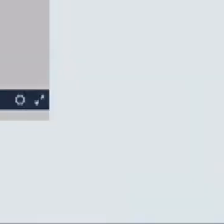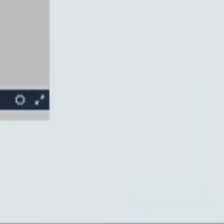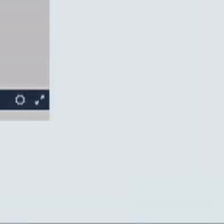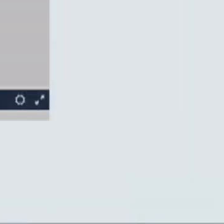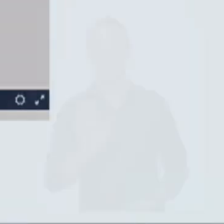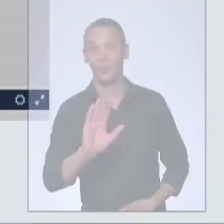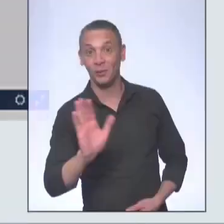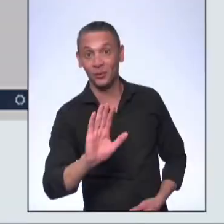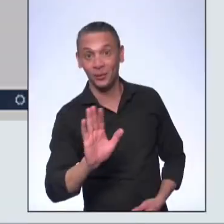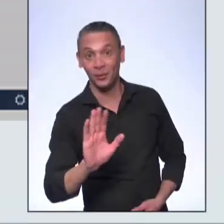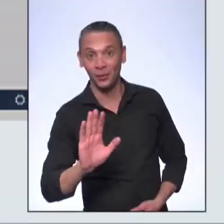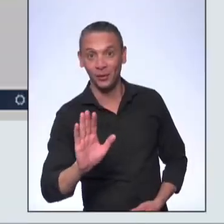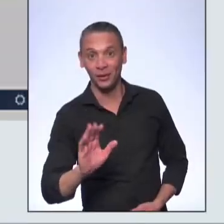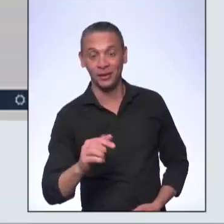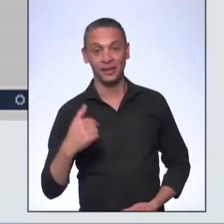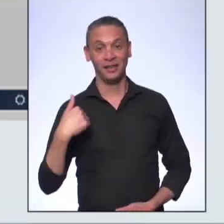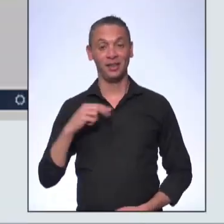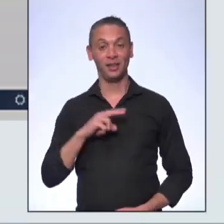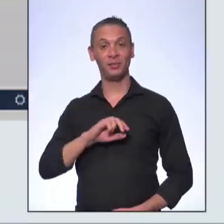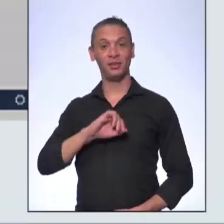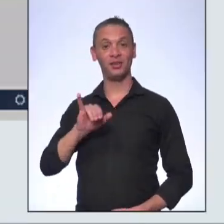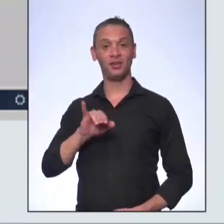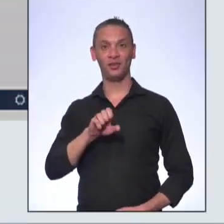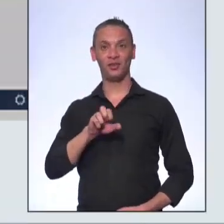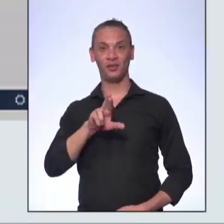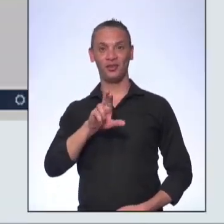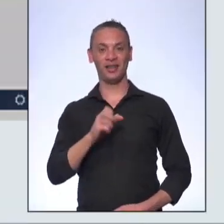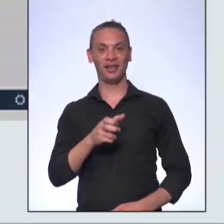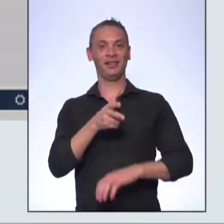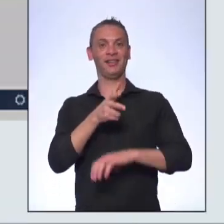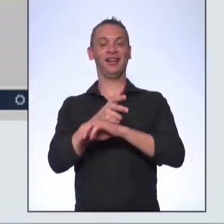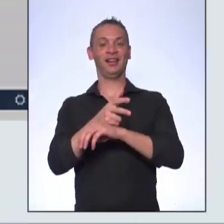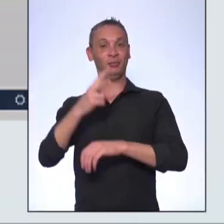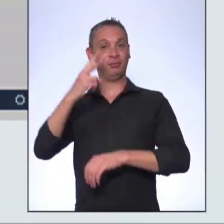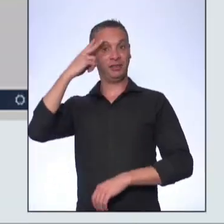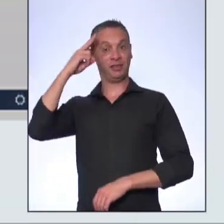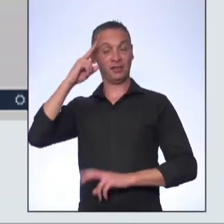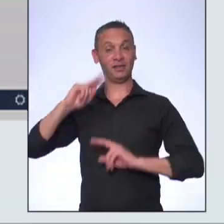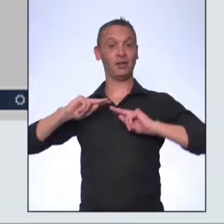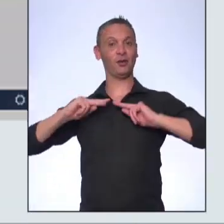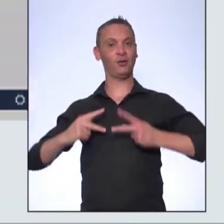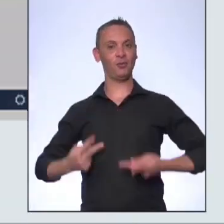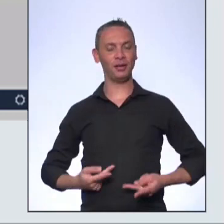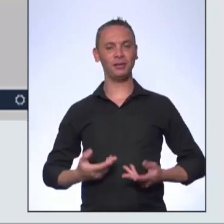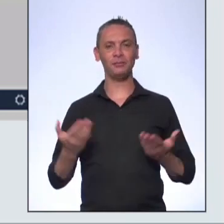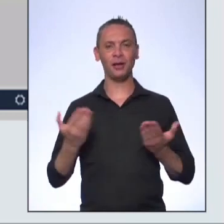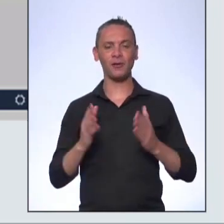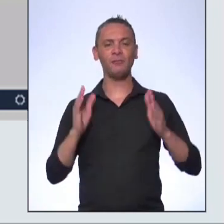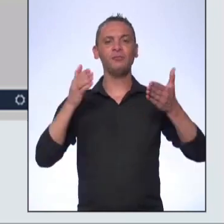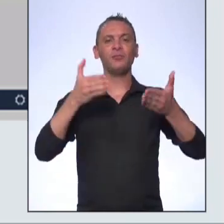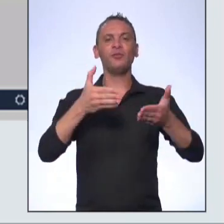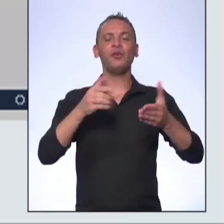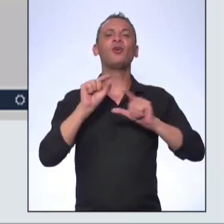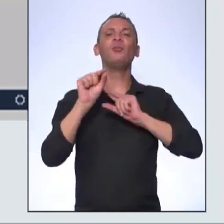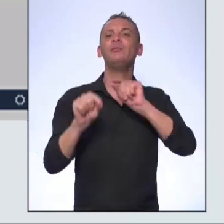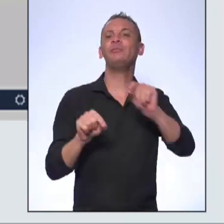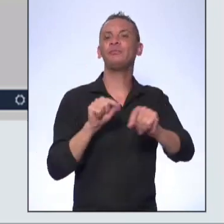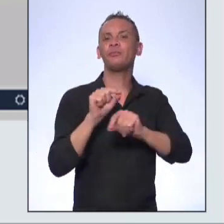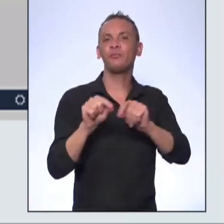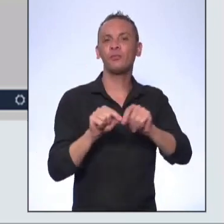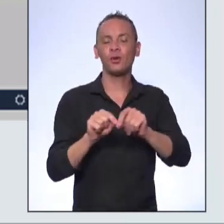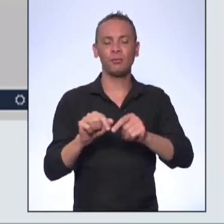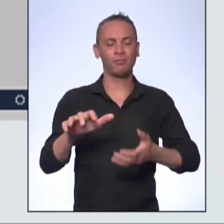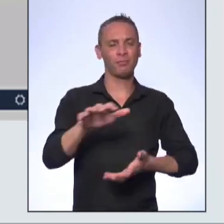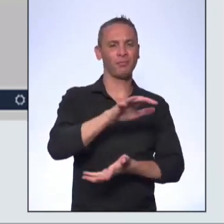Oi, aqui Gêner Cristiano do canal Histórias São Humanas. A partir de agora, iremos focar nossas atenções nas